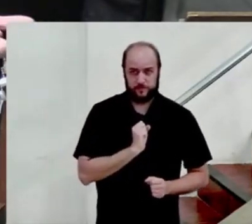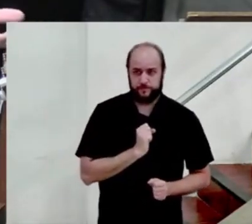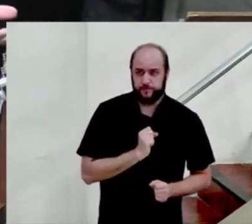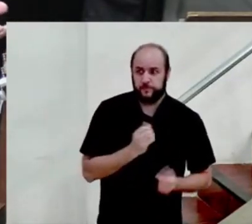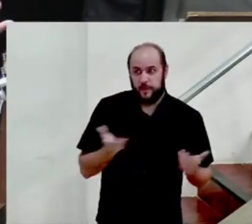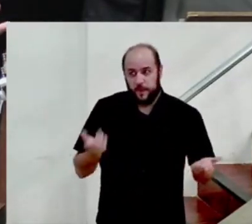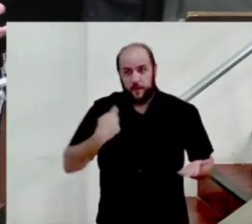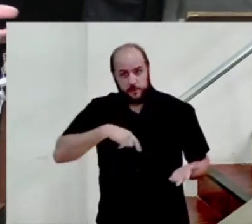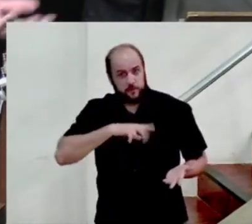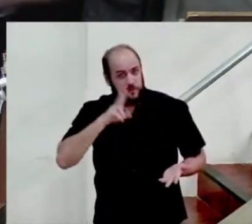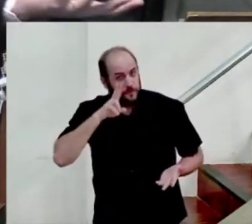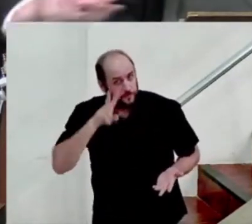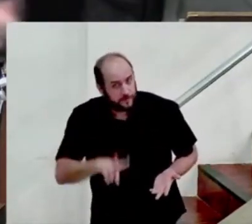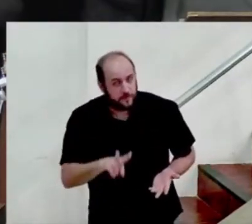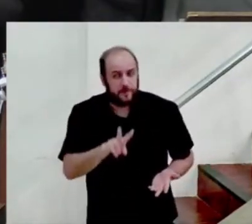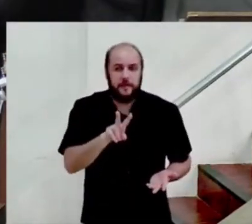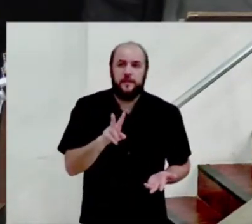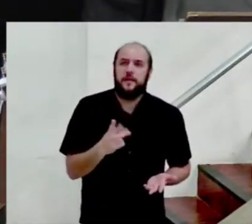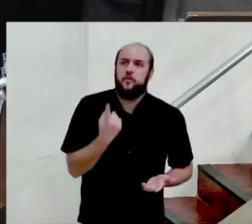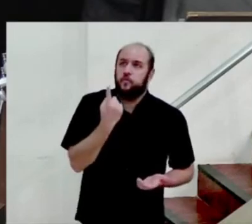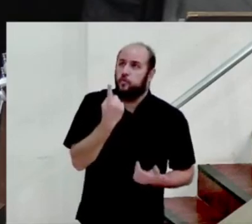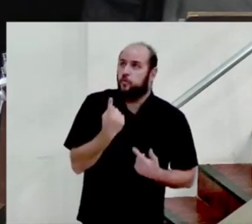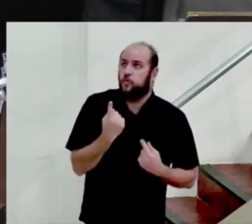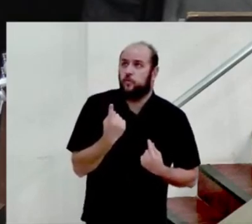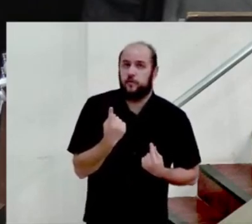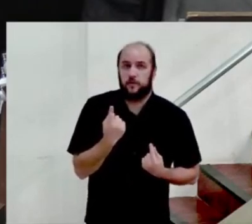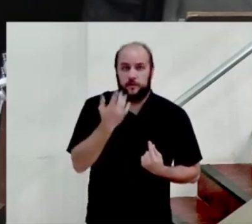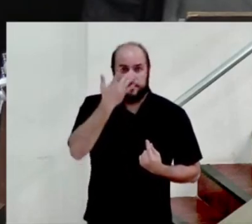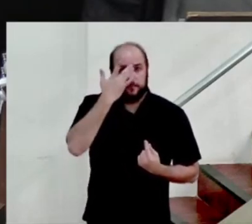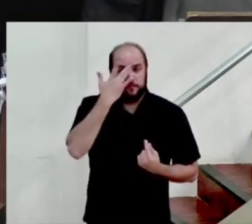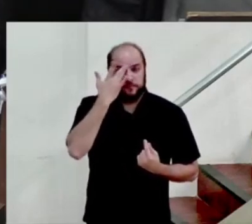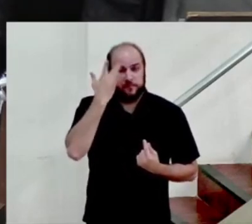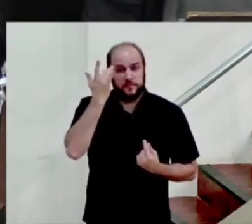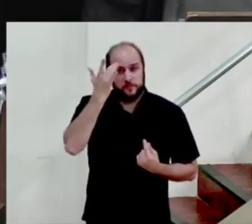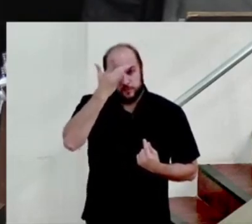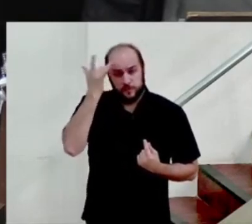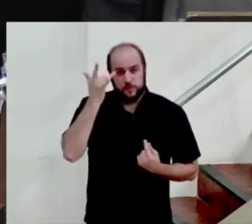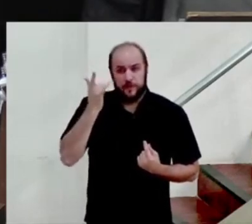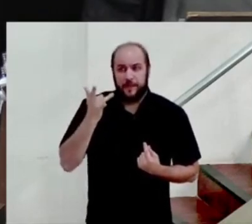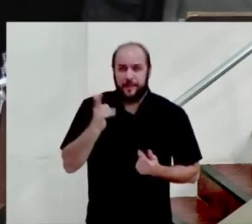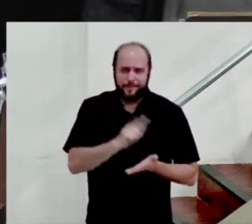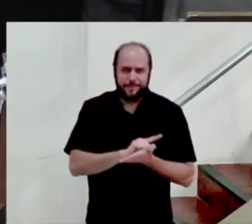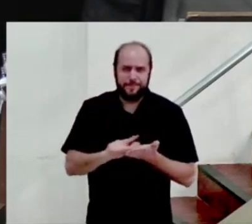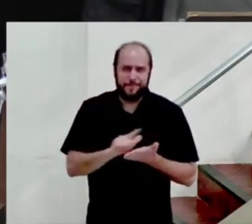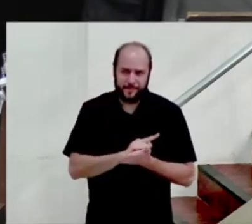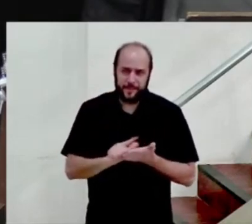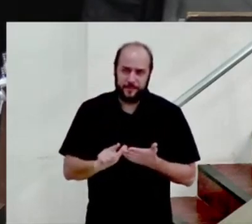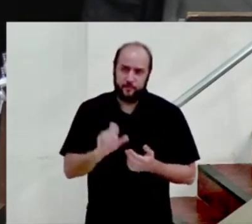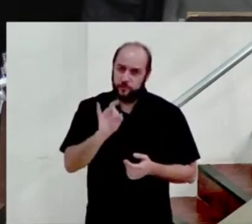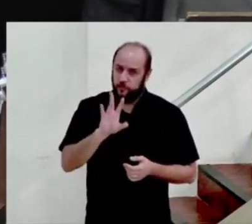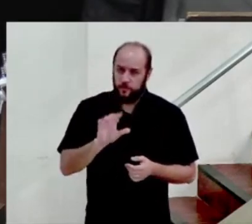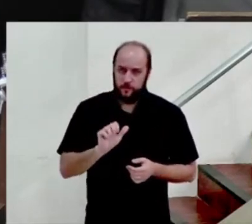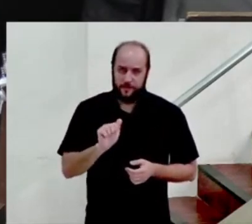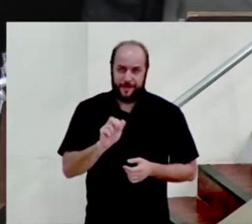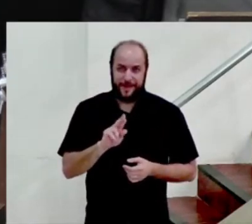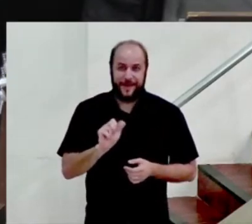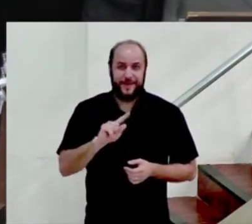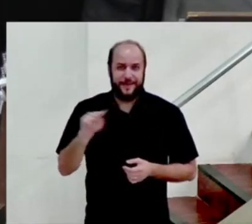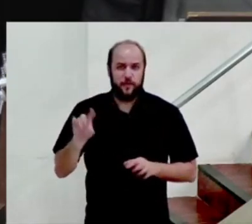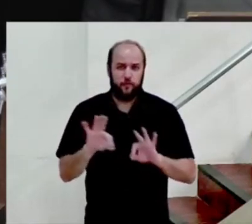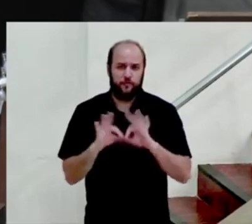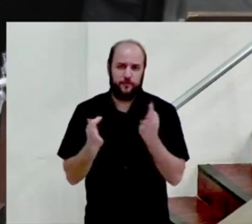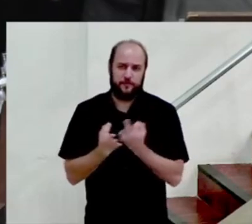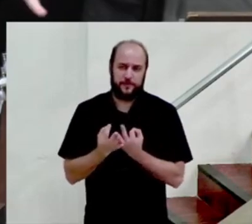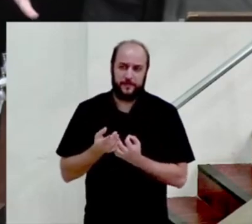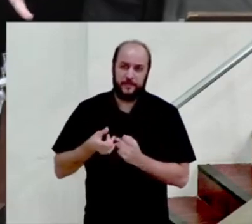nós olharmos, os únicos que se aproximavam com animais limpos do tabernáculo eram Arão e sua família. Na época em que